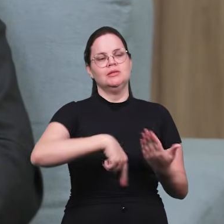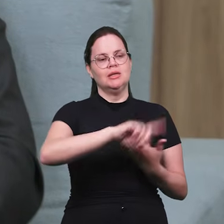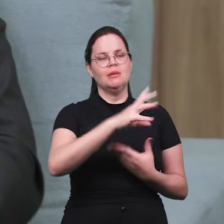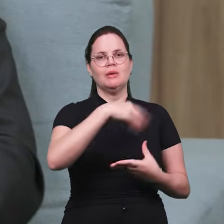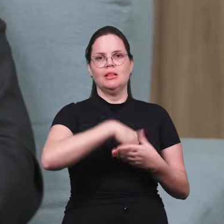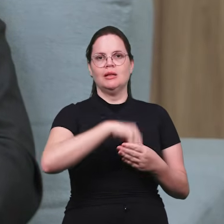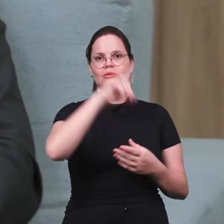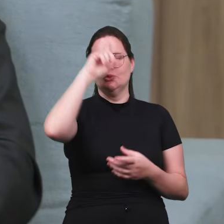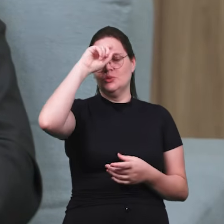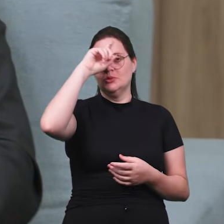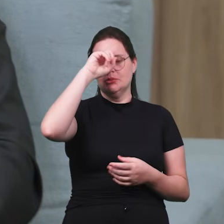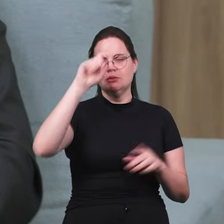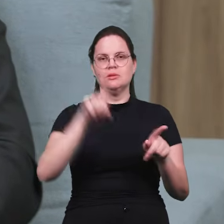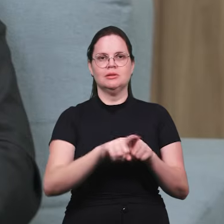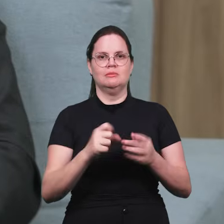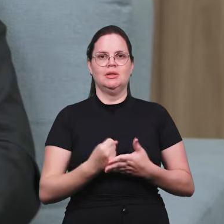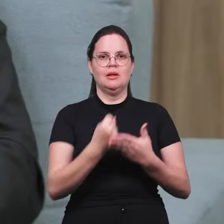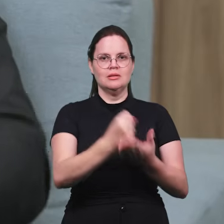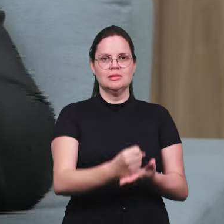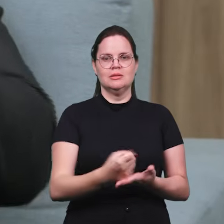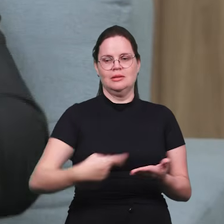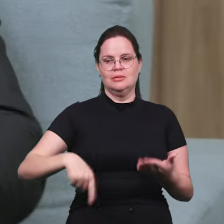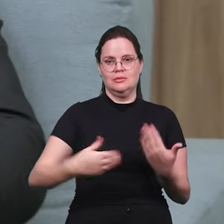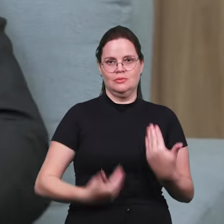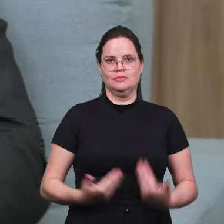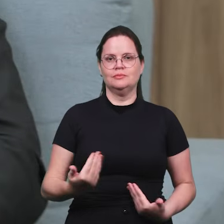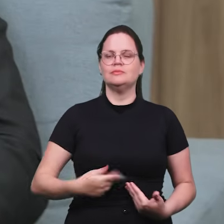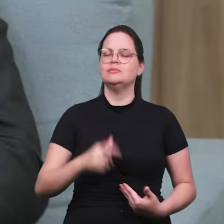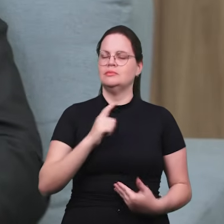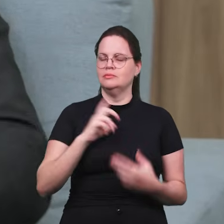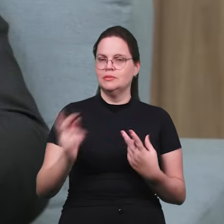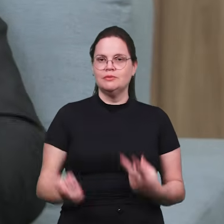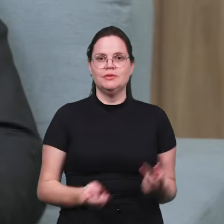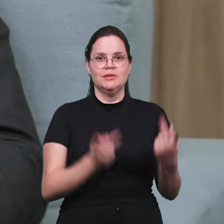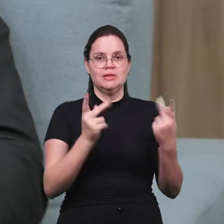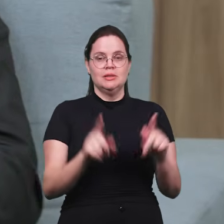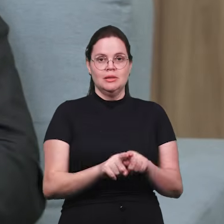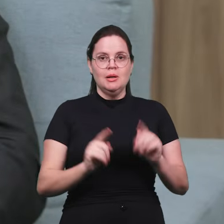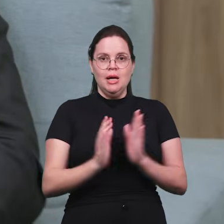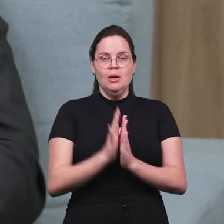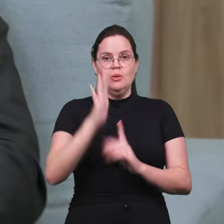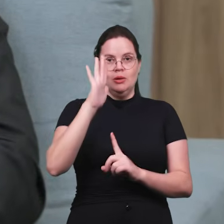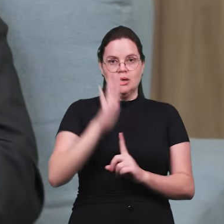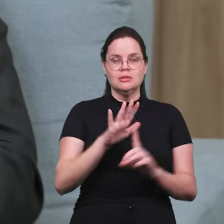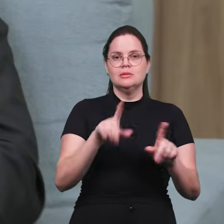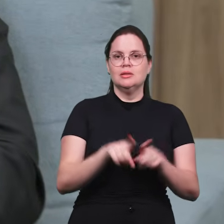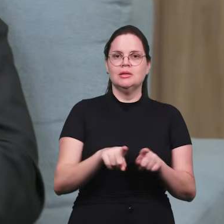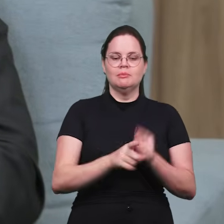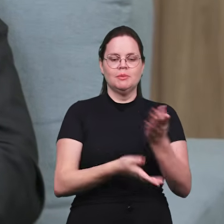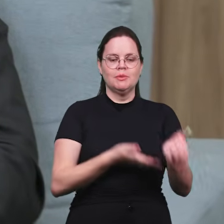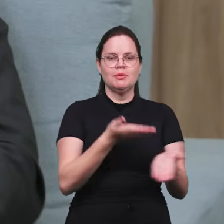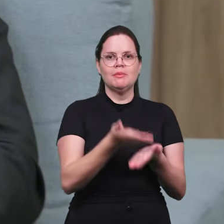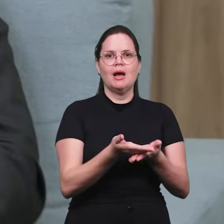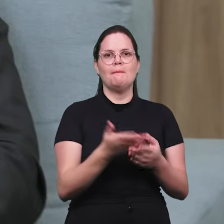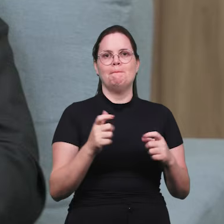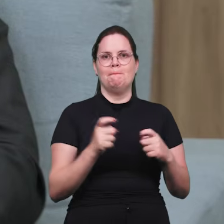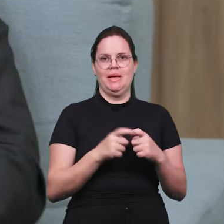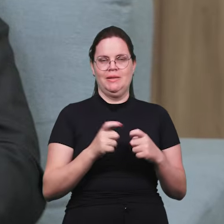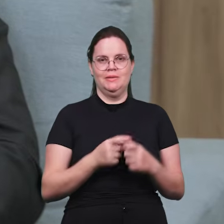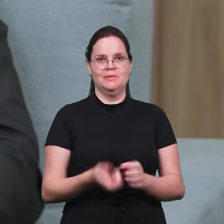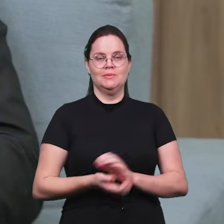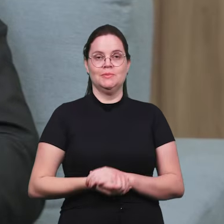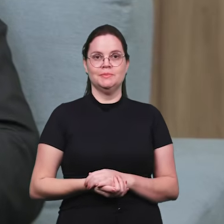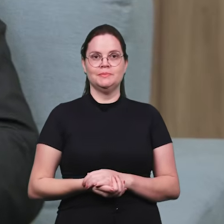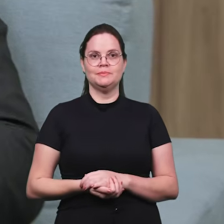hospitalar e também da assistência da igreja. Receberam a visita, né, as orações e o cuidado médico que foi